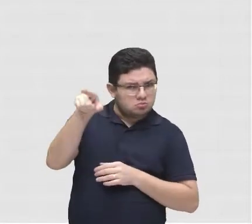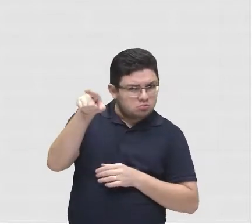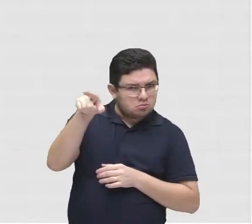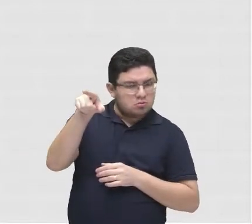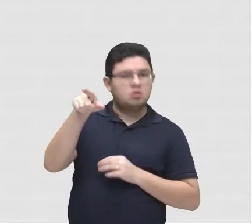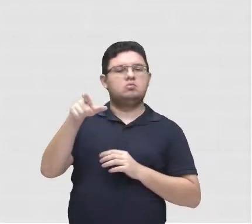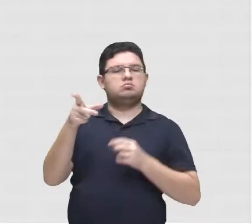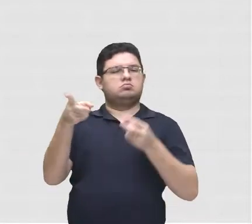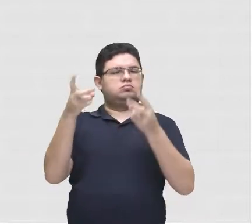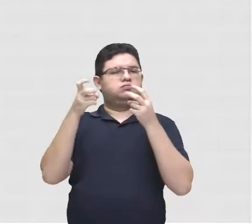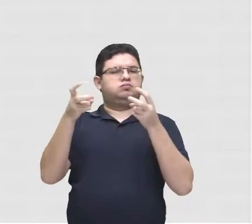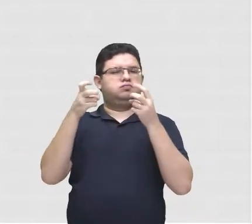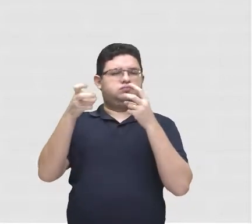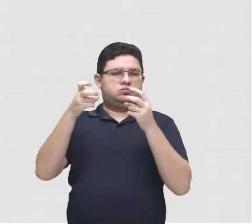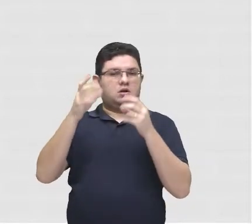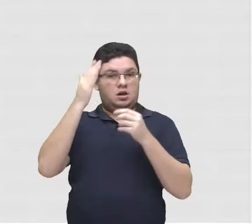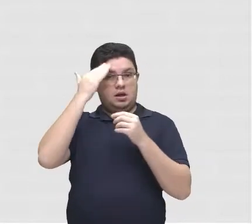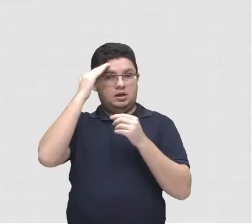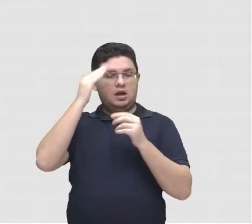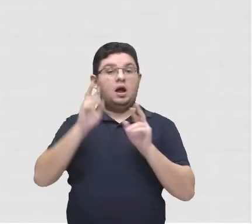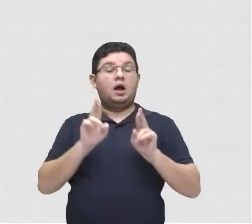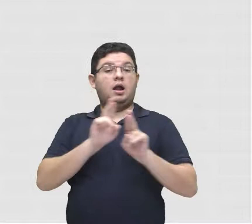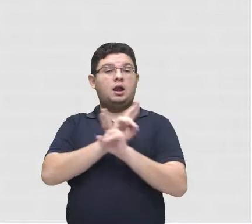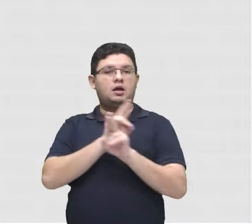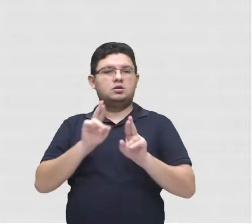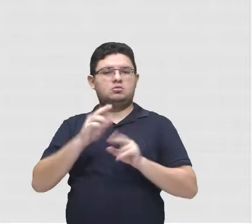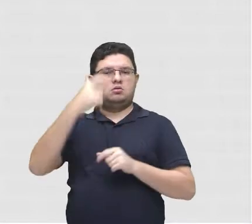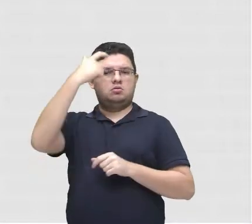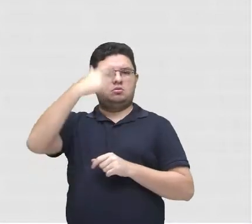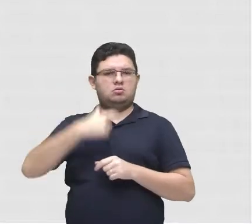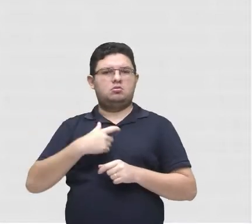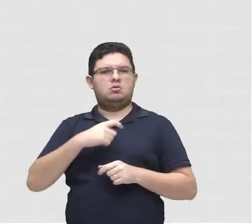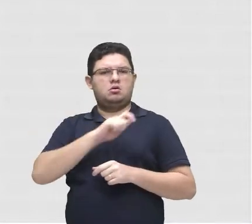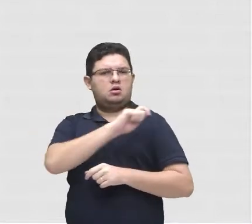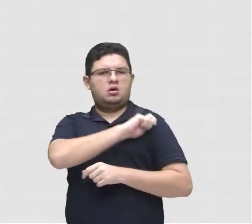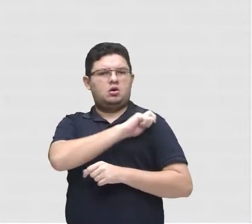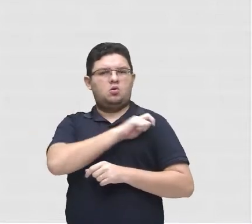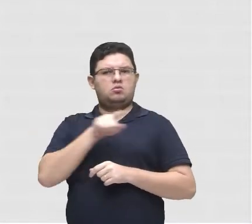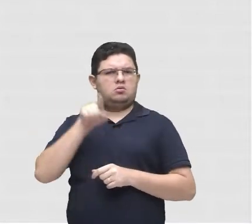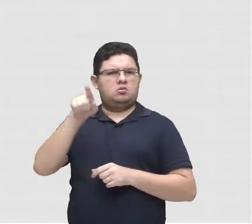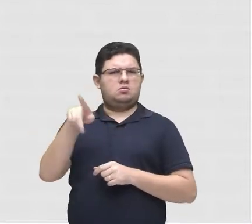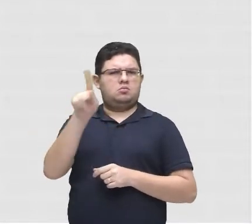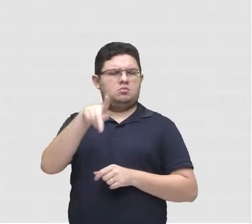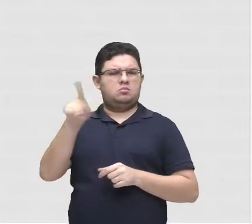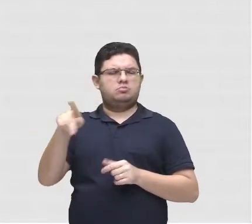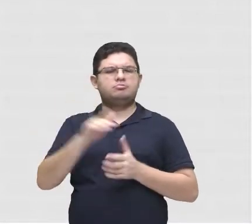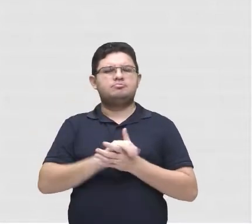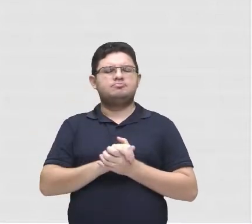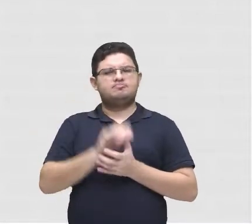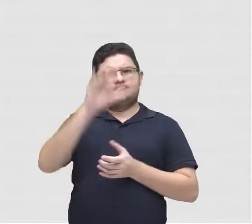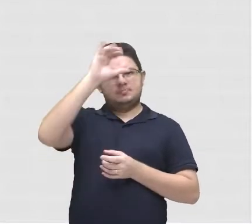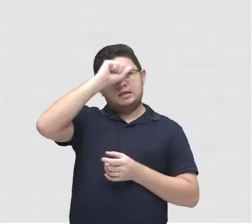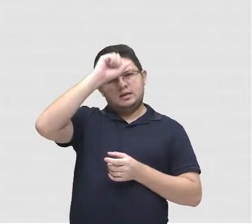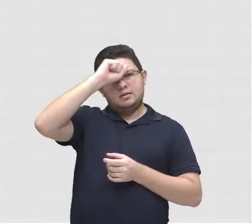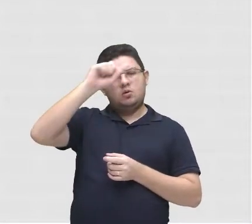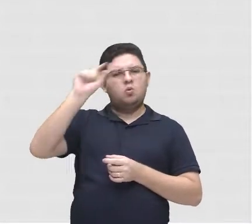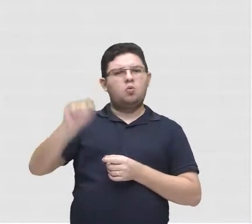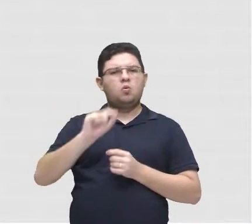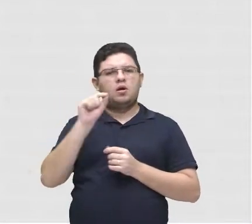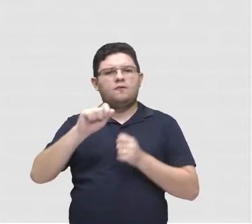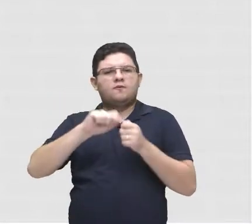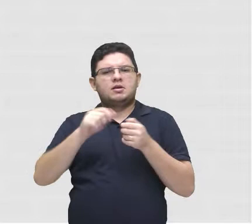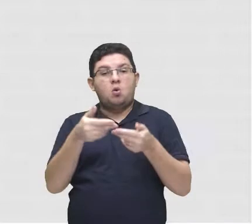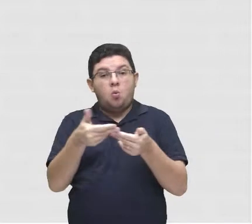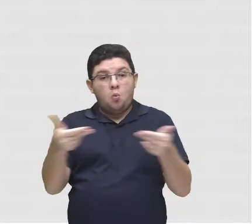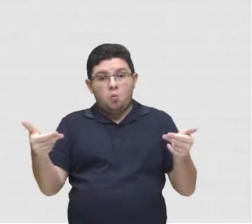a relação entre os professores e ele. E aí ele começa a aprender a realizar pequenas tarefas